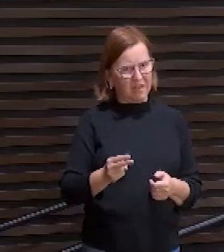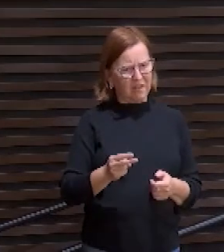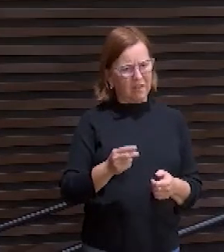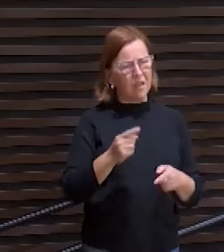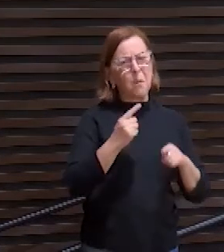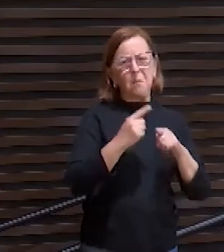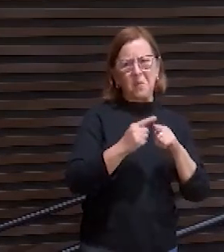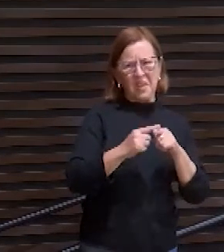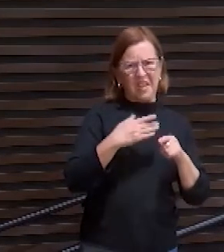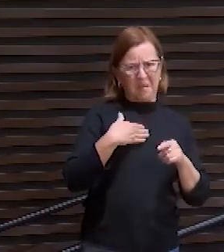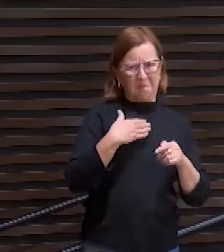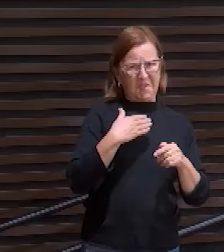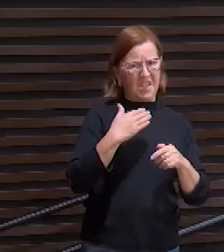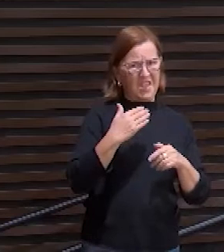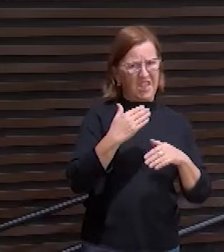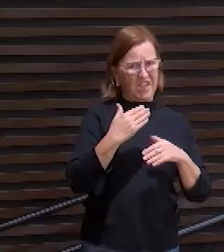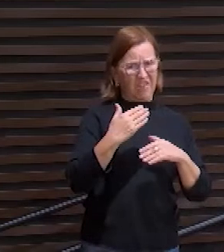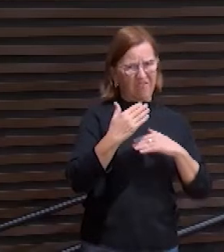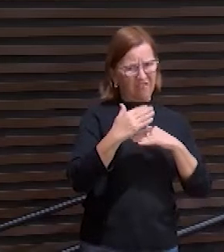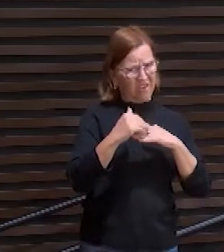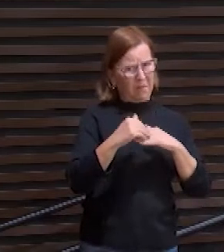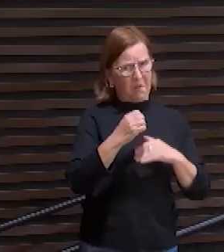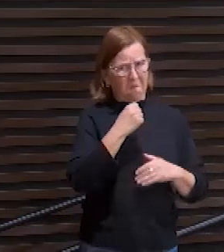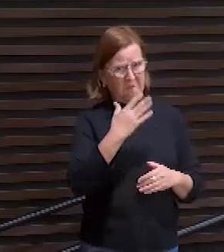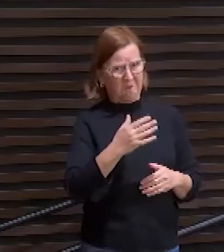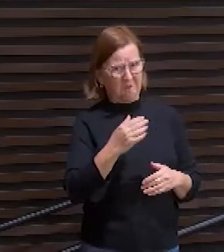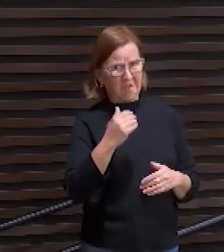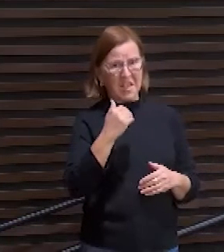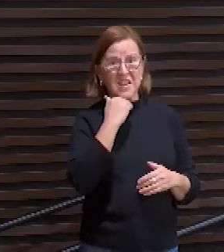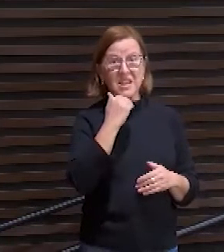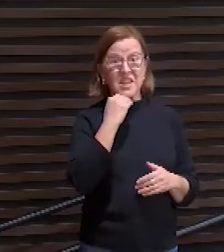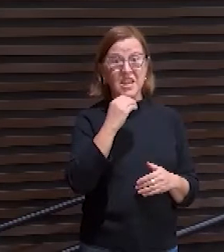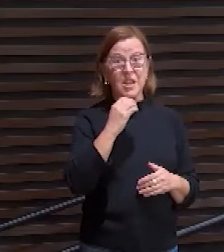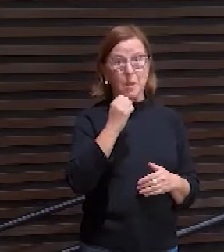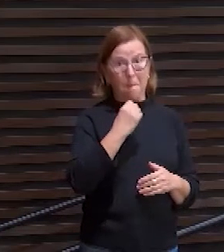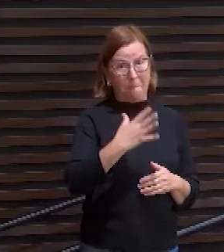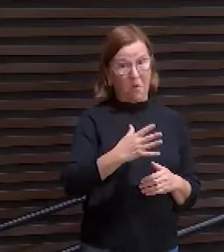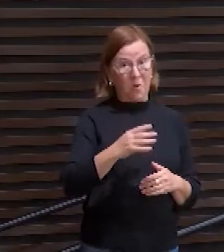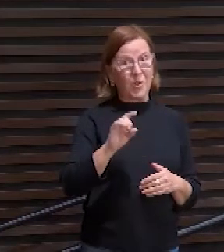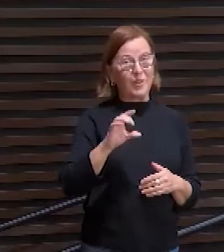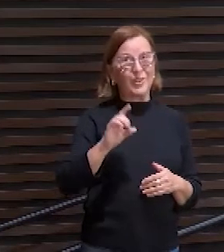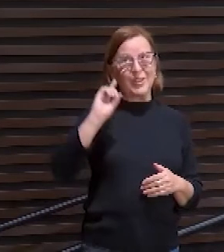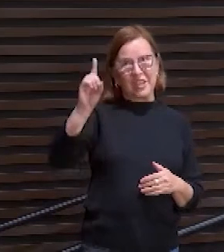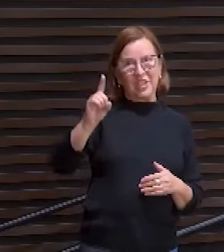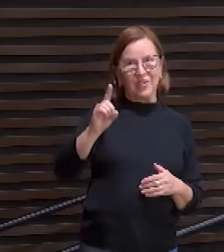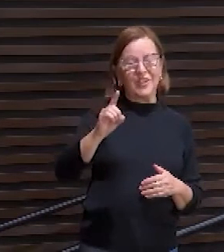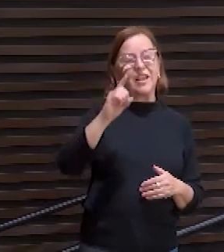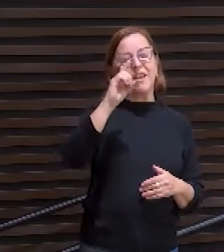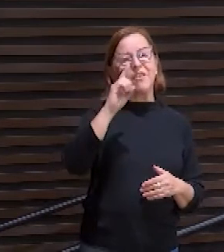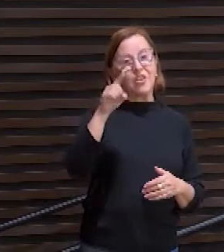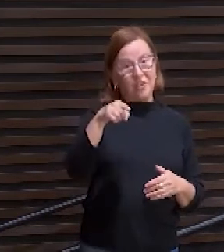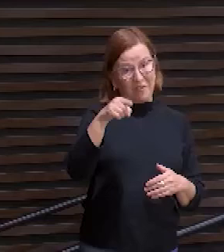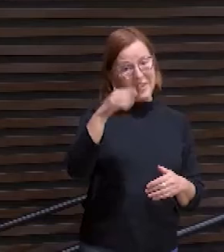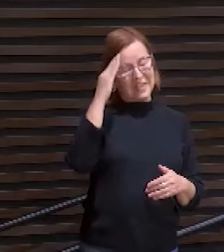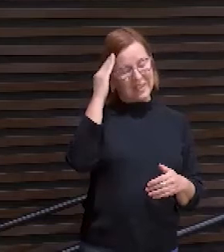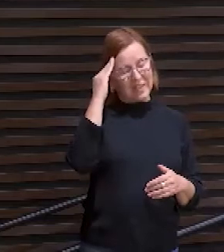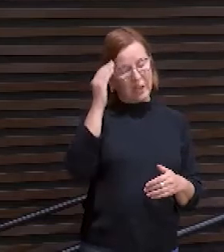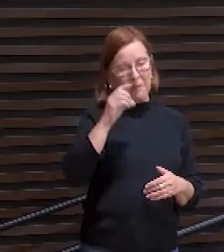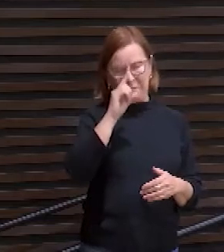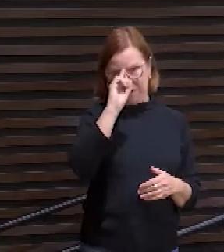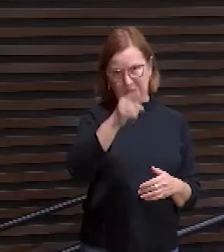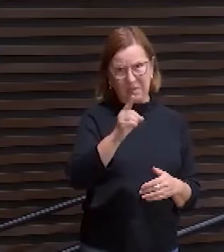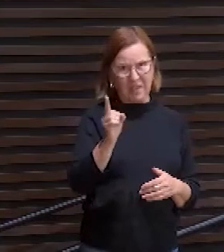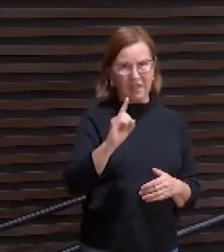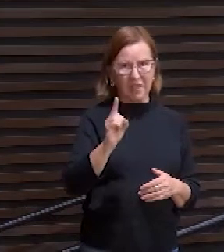senão um que é Deus. Sabes os mandamentos: não matarás, não adulterarás, não furtarás, não